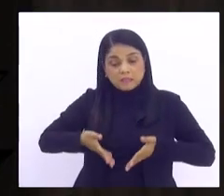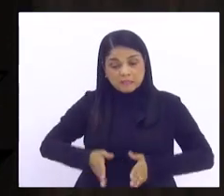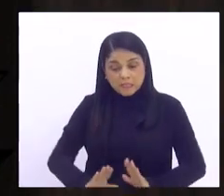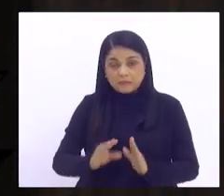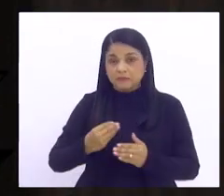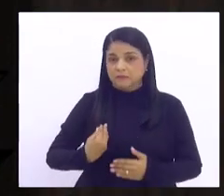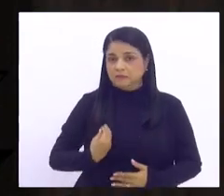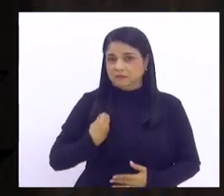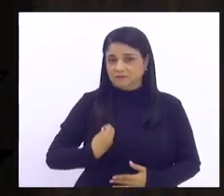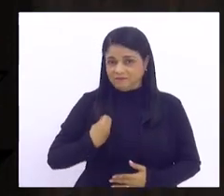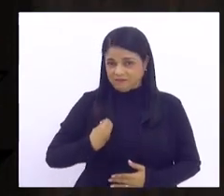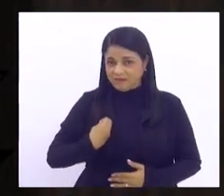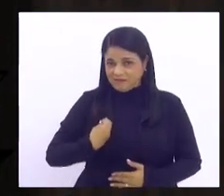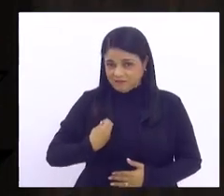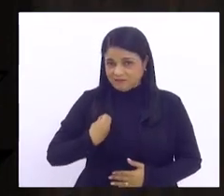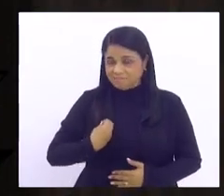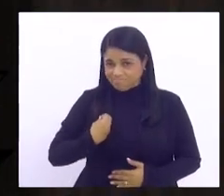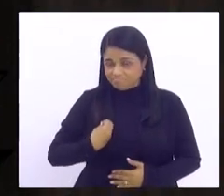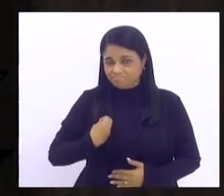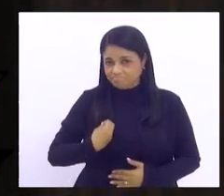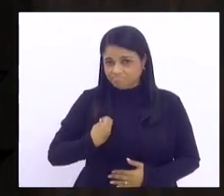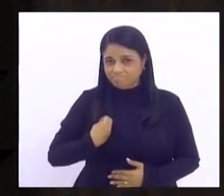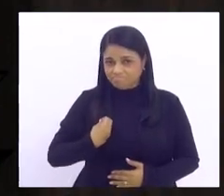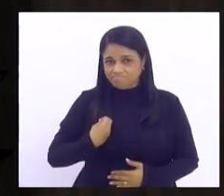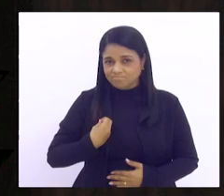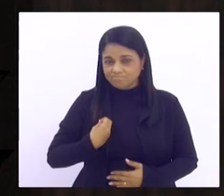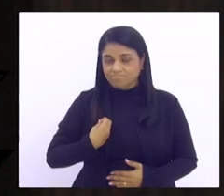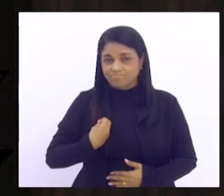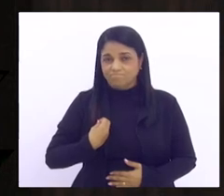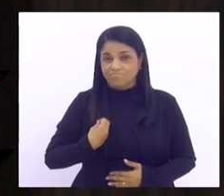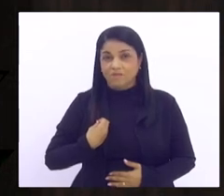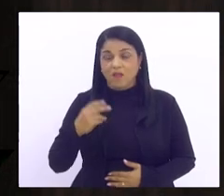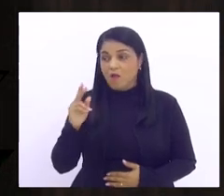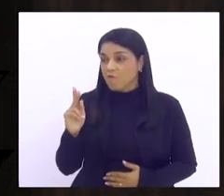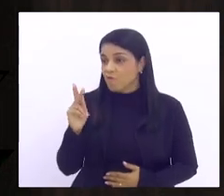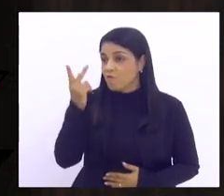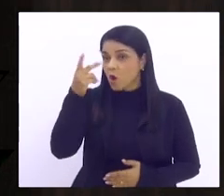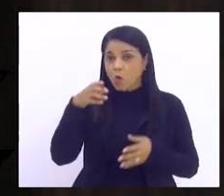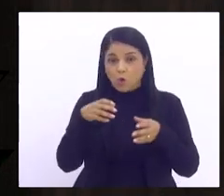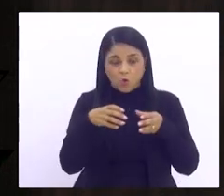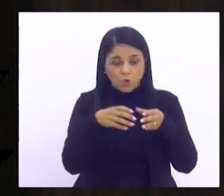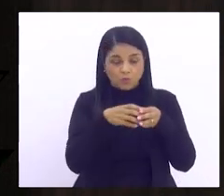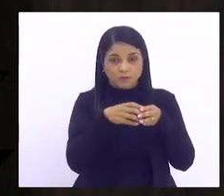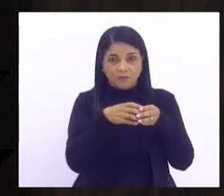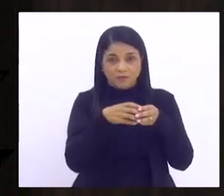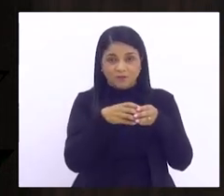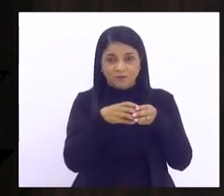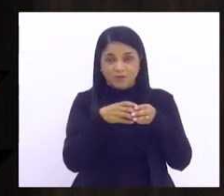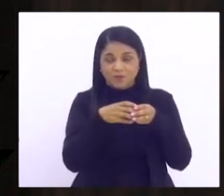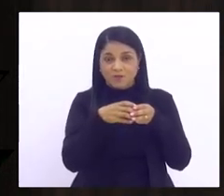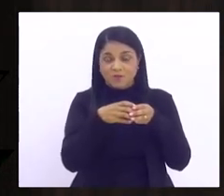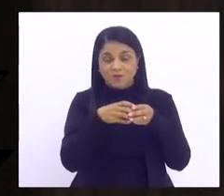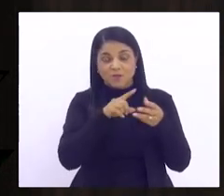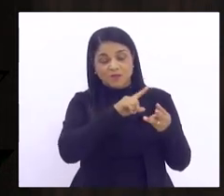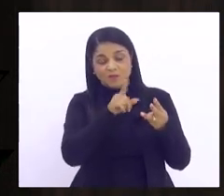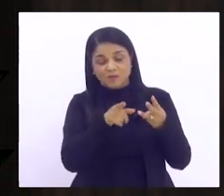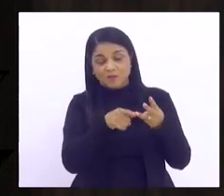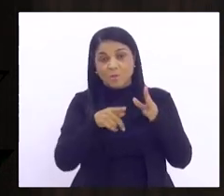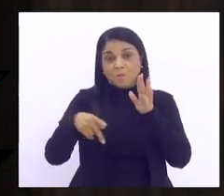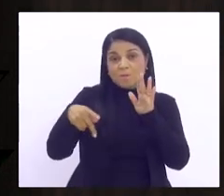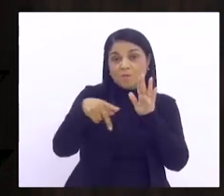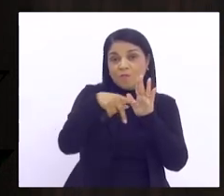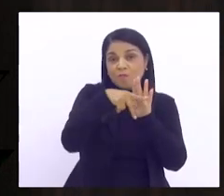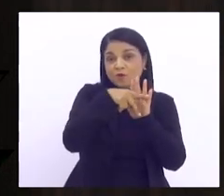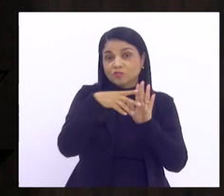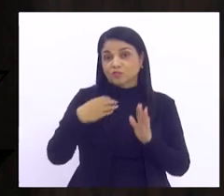vida, ou quem tem potência de sobrevida, quem tem valor comunitário e o tal do projeto de vida. Isso é